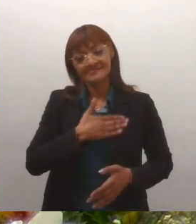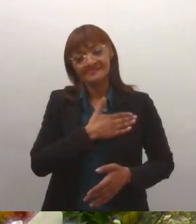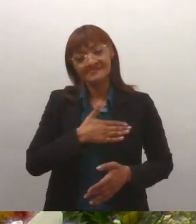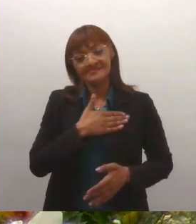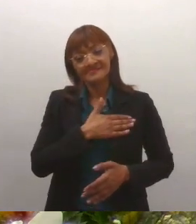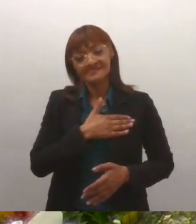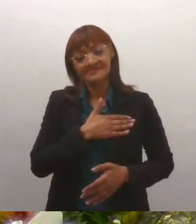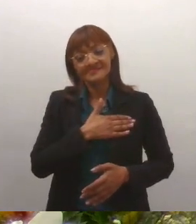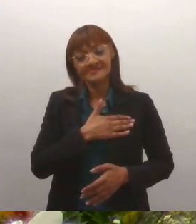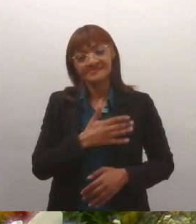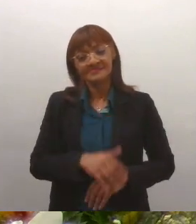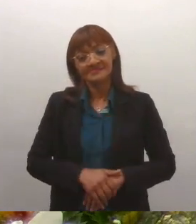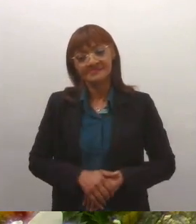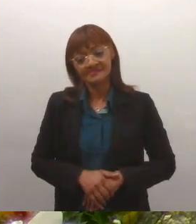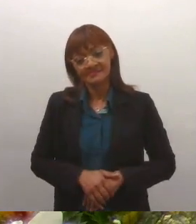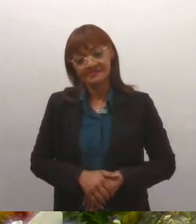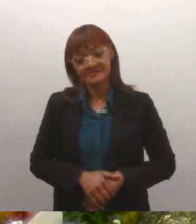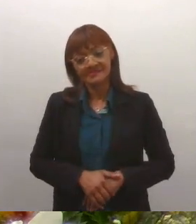prima